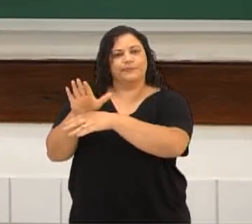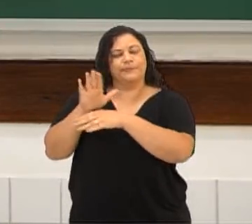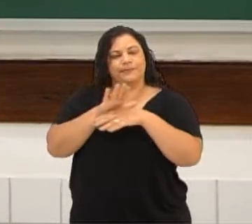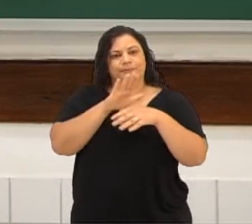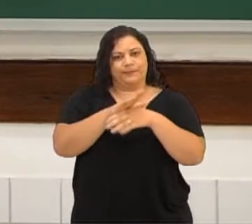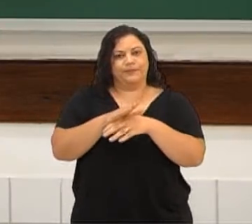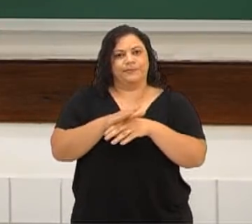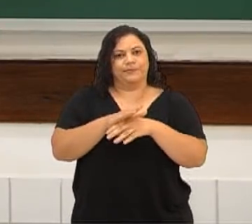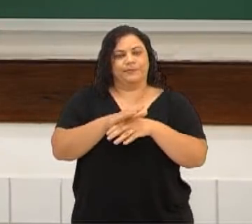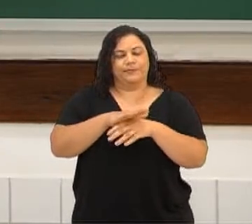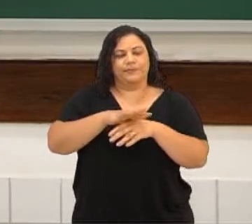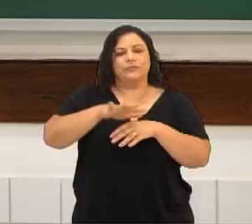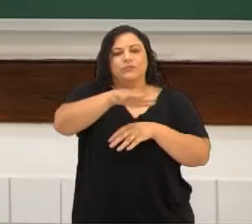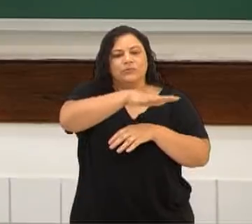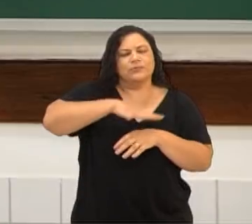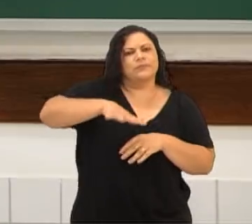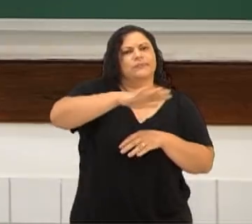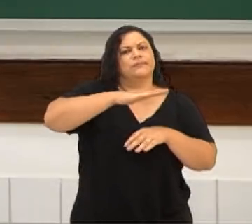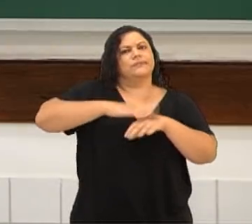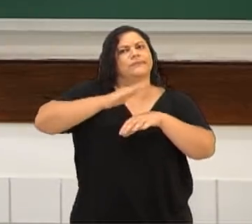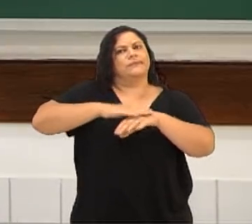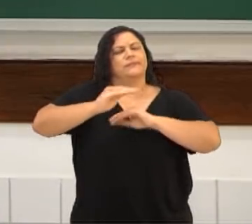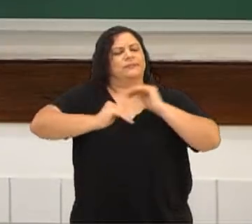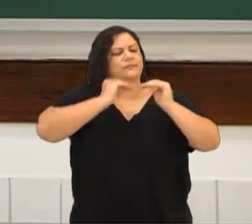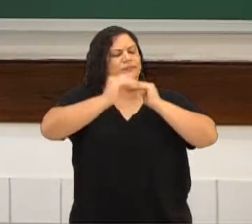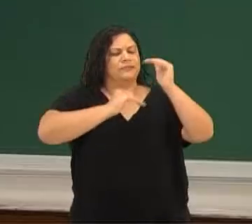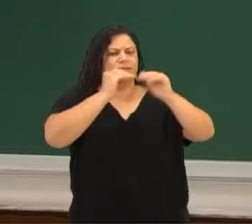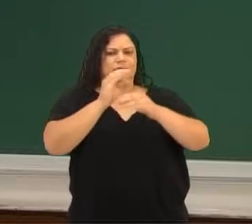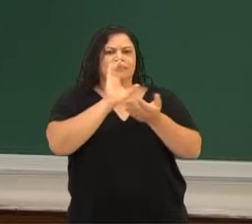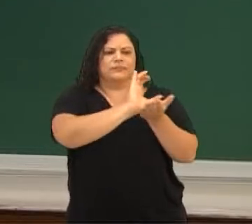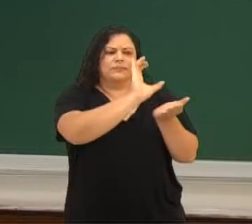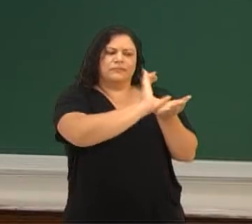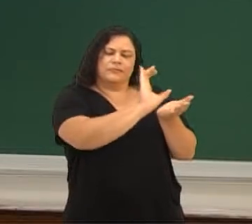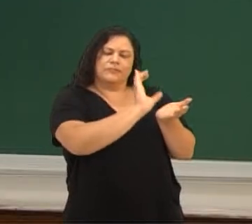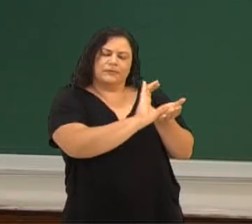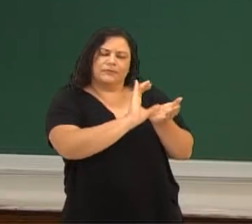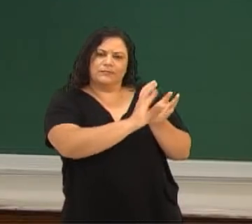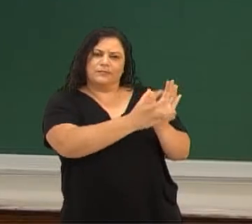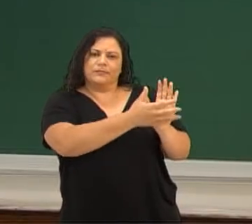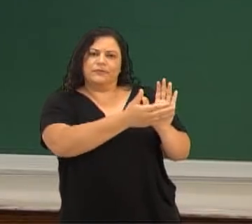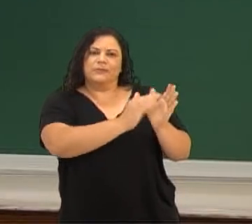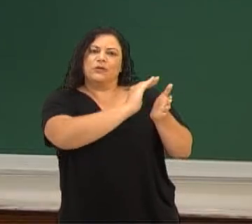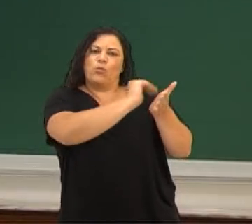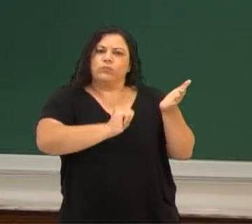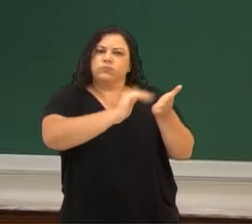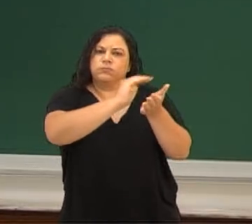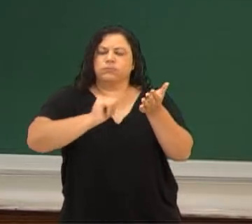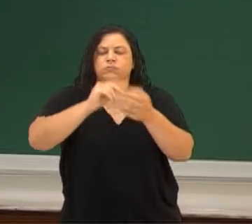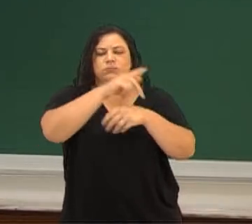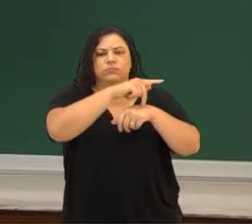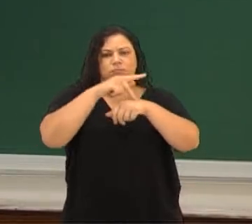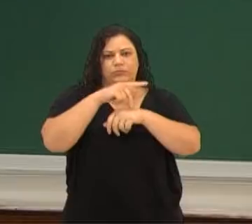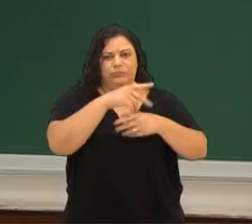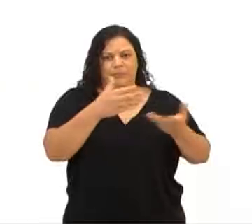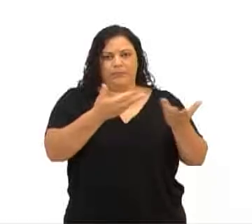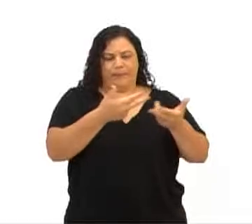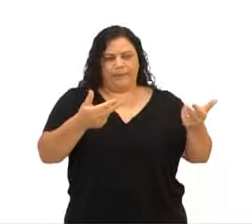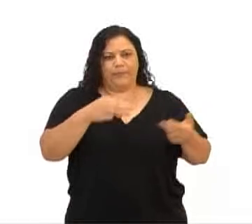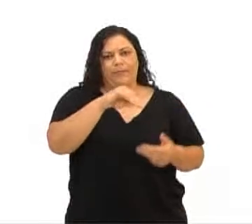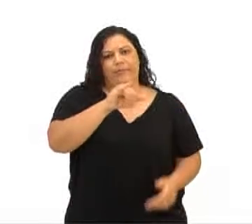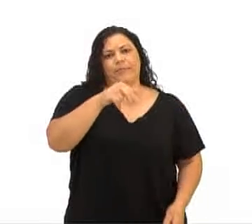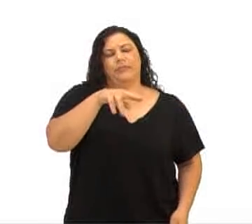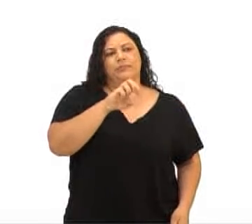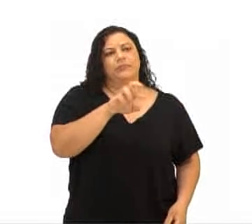setor mais desenvolvido lá, que tem mais investimento, é do setor extrativo, né, extrativismo mineral. Então aqui